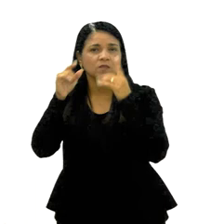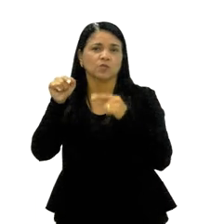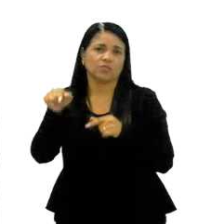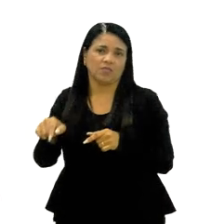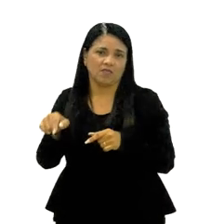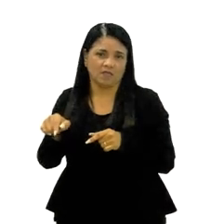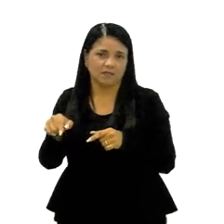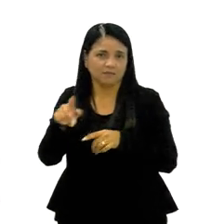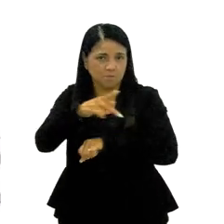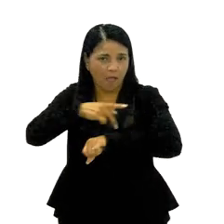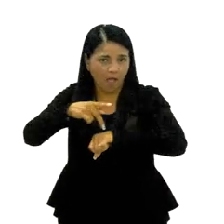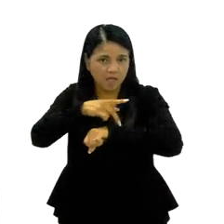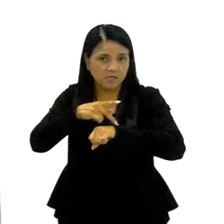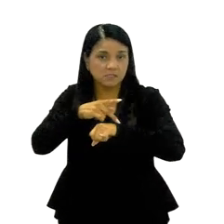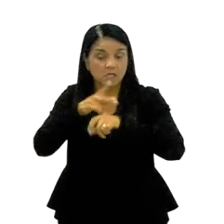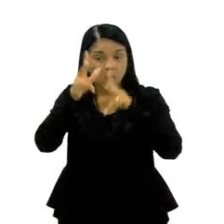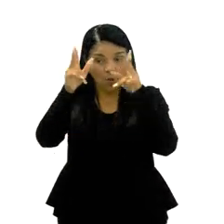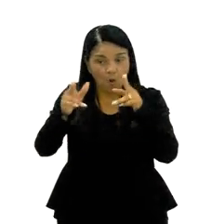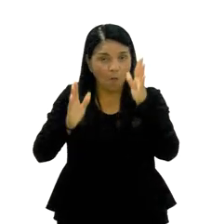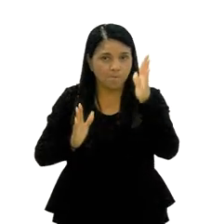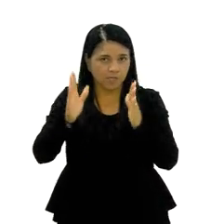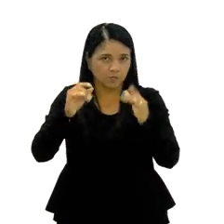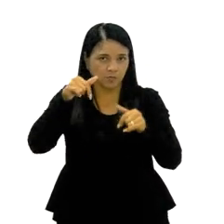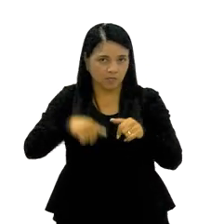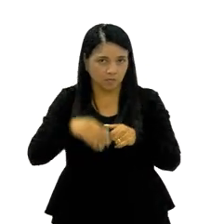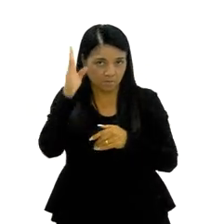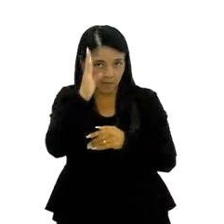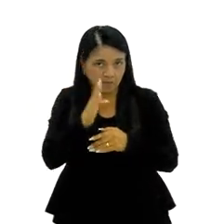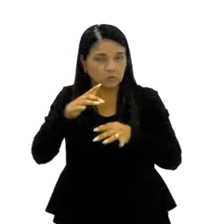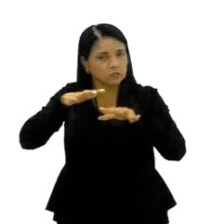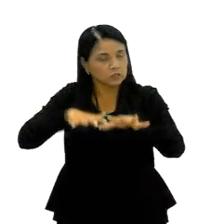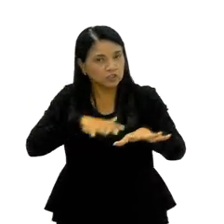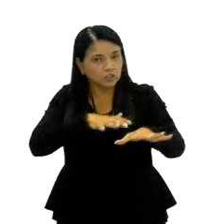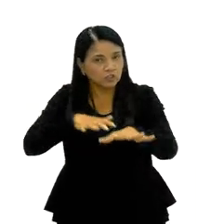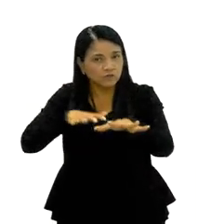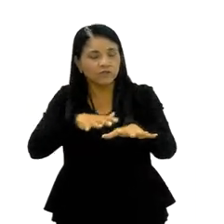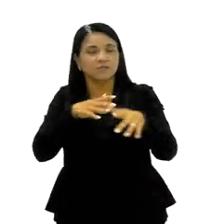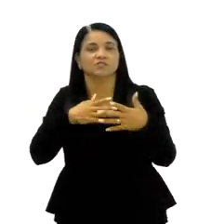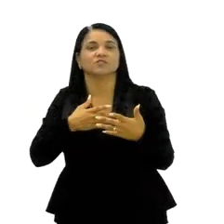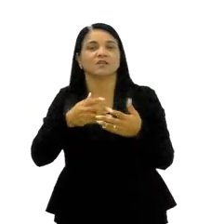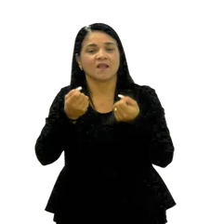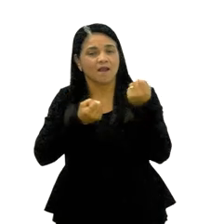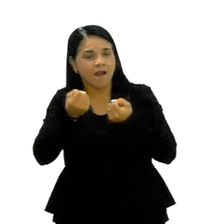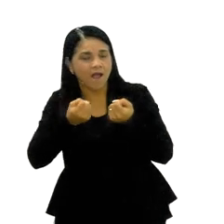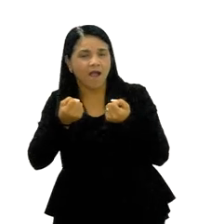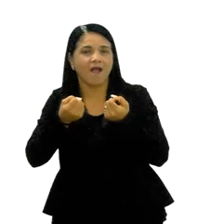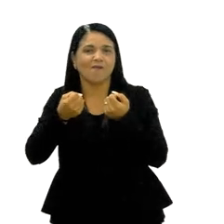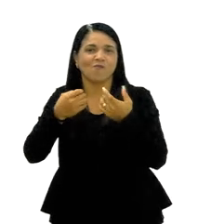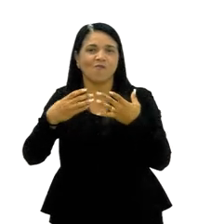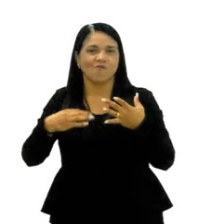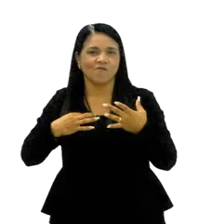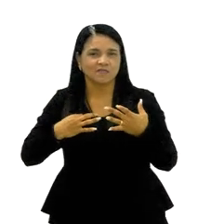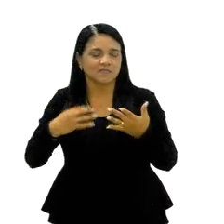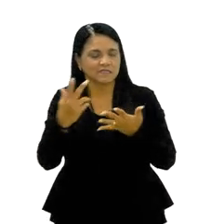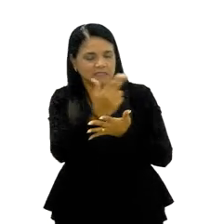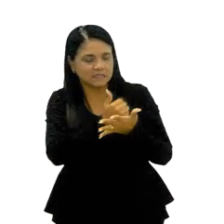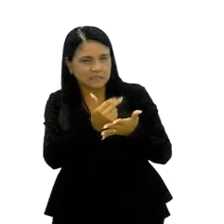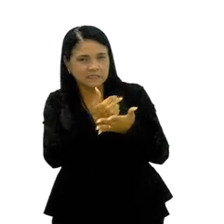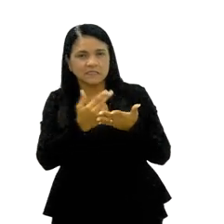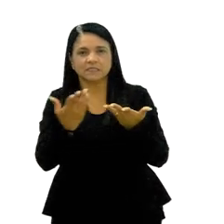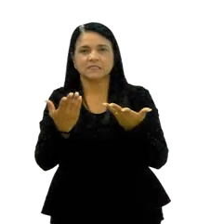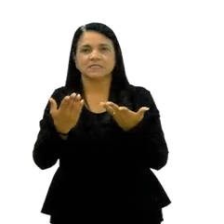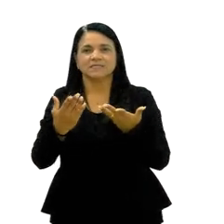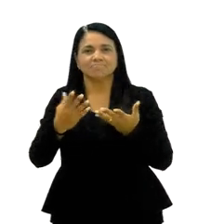também, mais ou menos no mesmo período nosso aqui. Então tem desfile, tem carros alegóricos, tem fantasia, tem tudo o que a gente tem